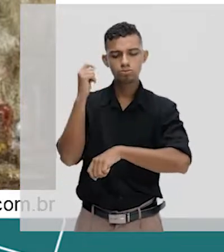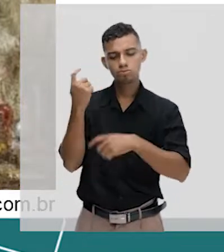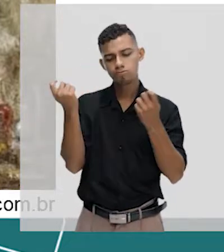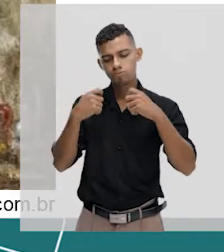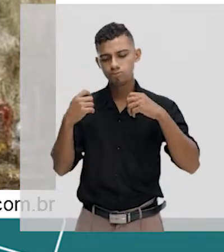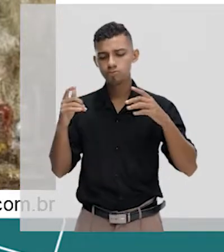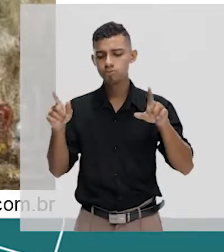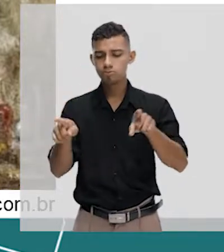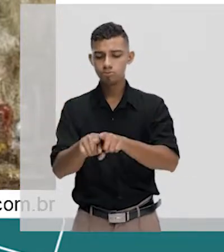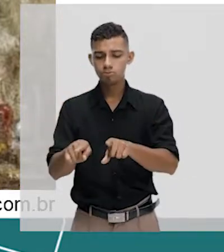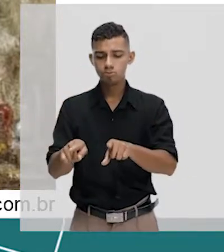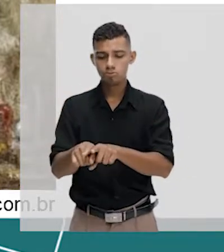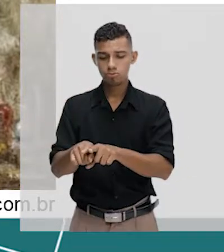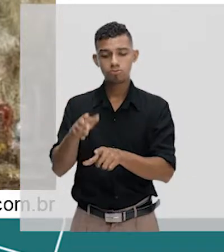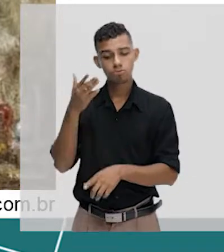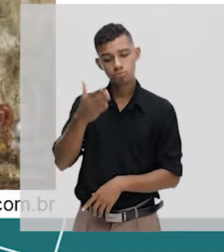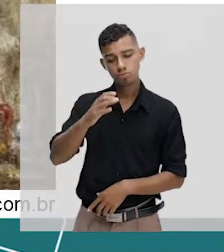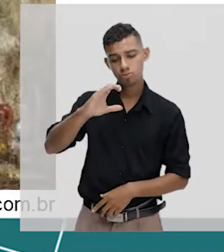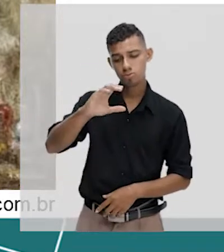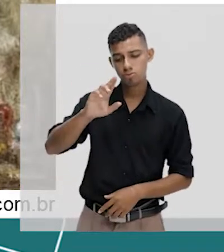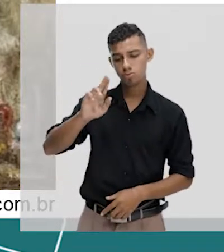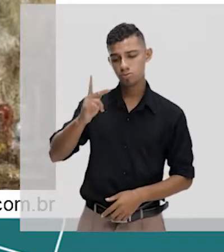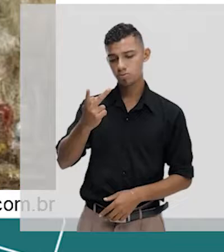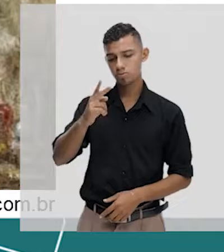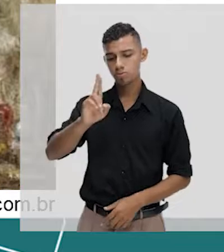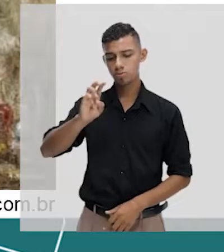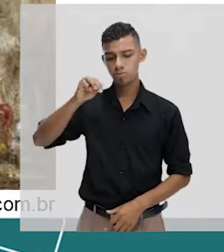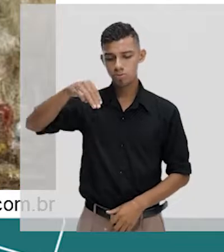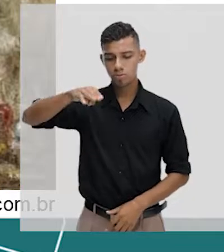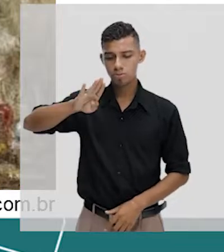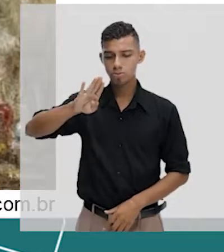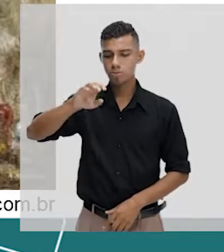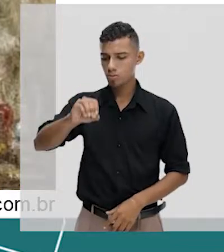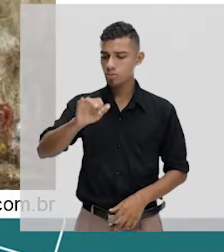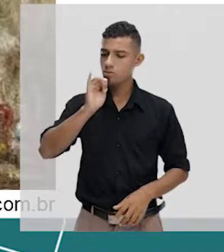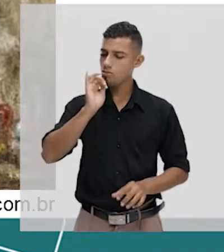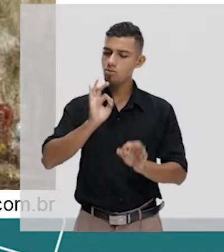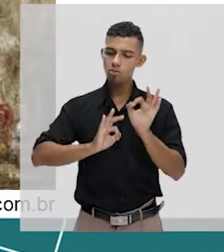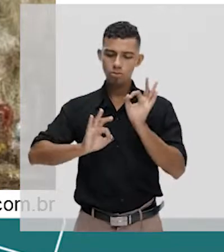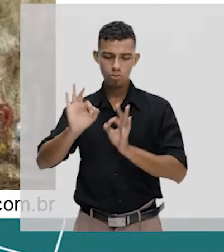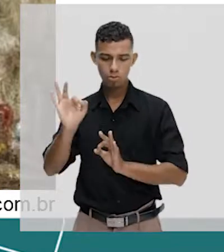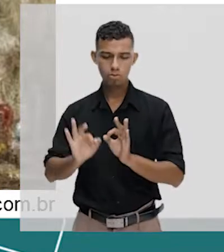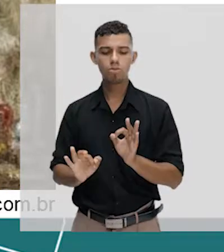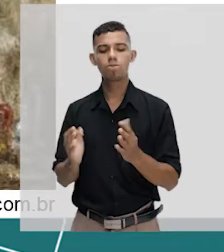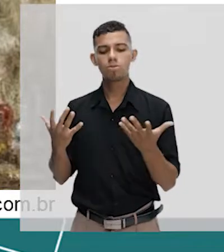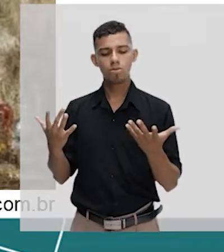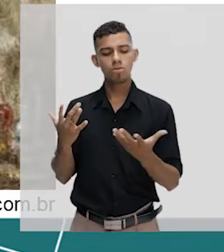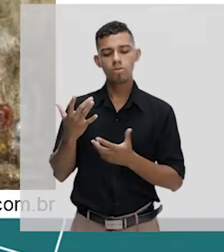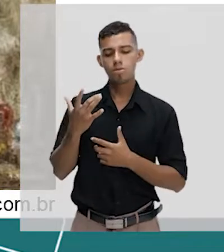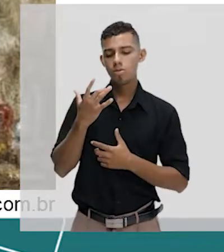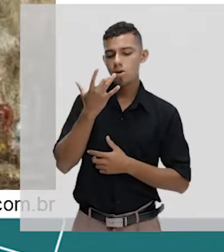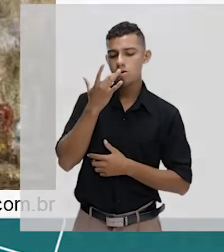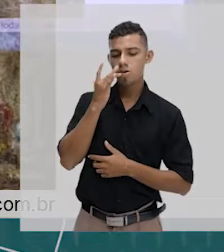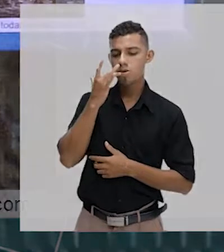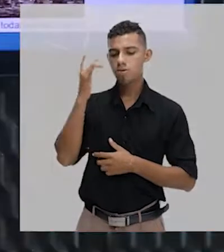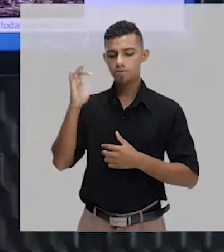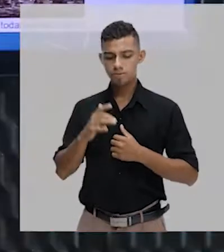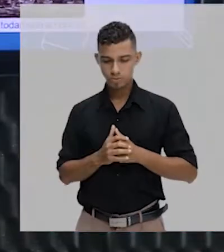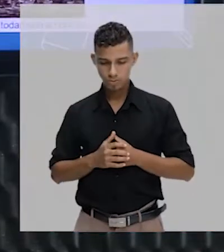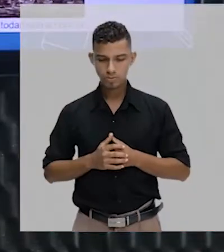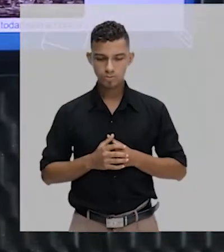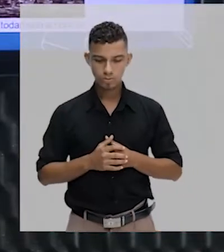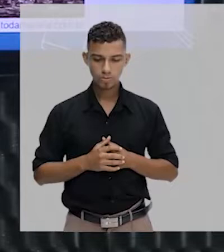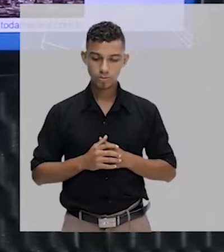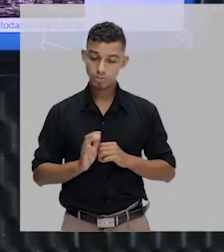obscuro e vulgar chumbo pudesse transformar-se no outro metal, o precioso e brilhante ouro.